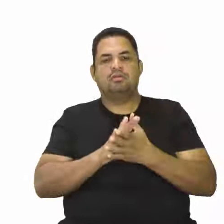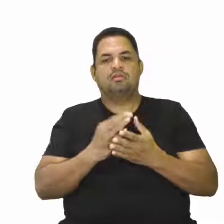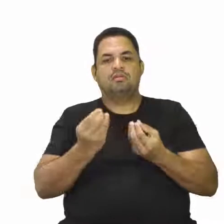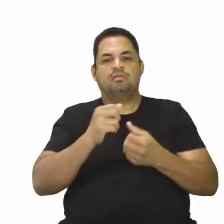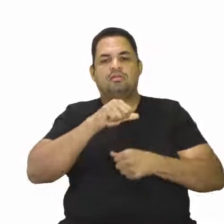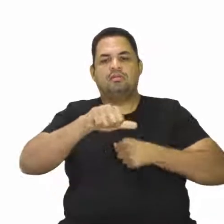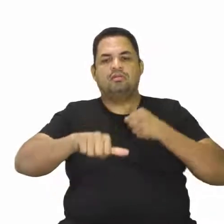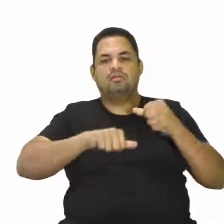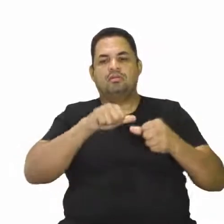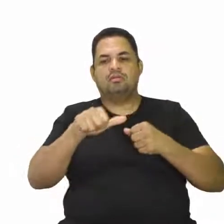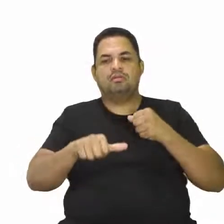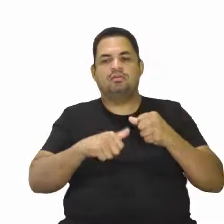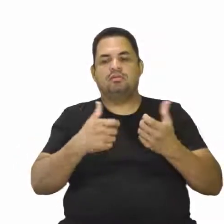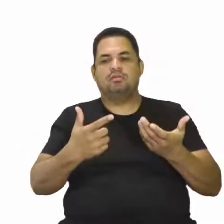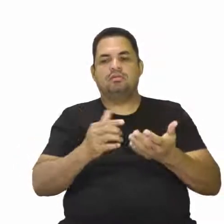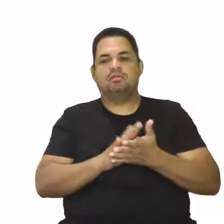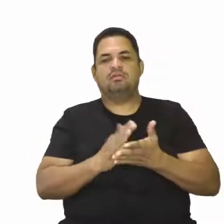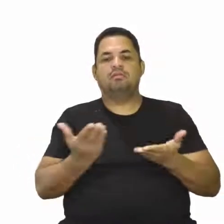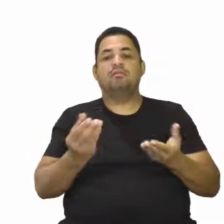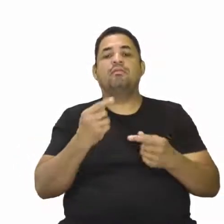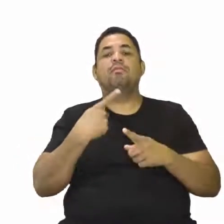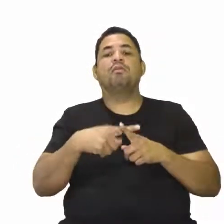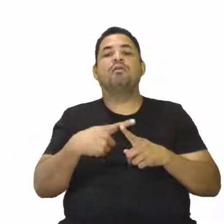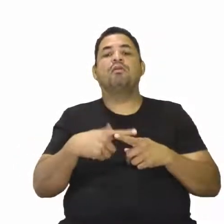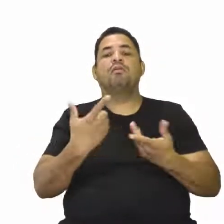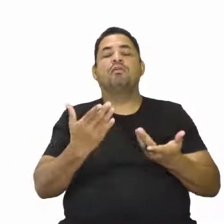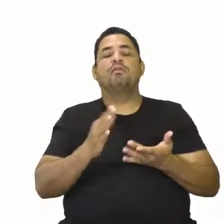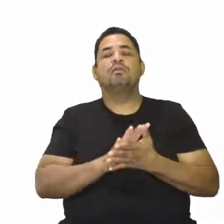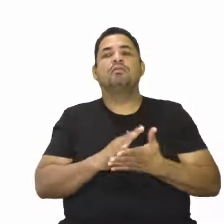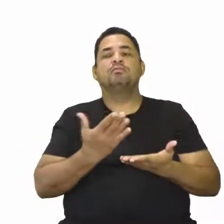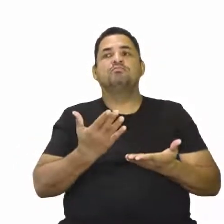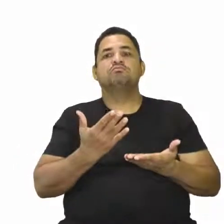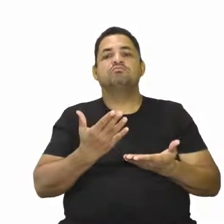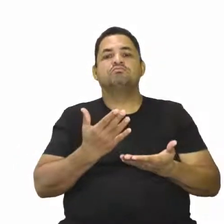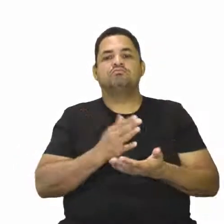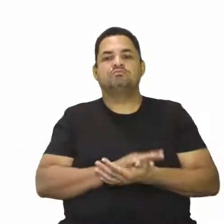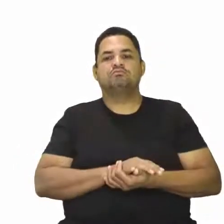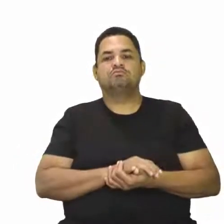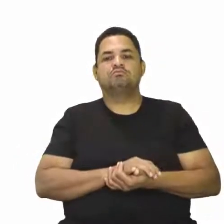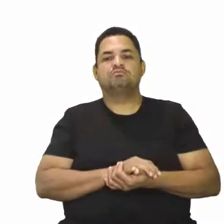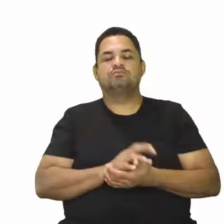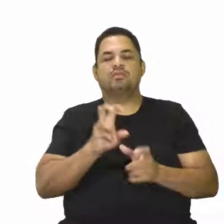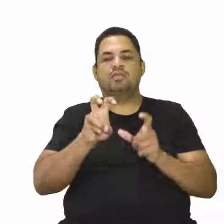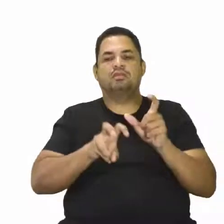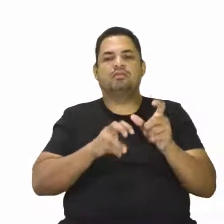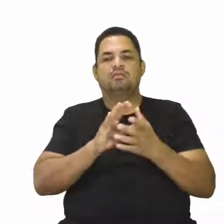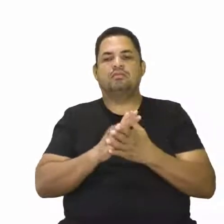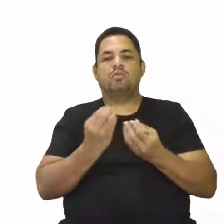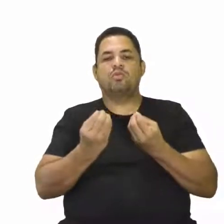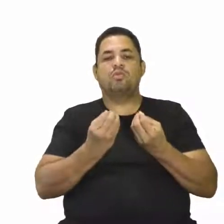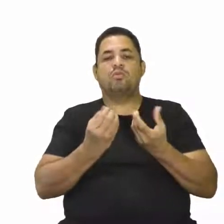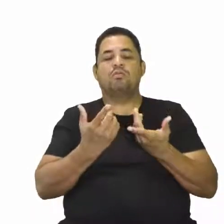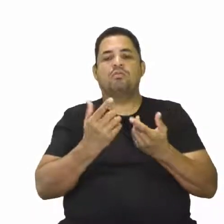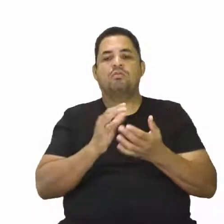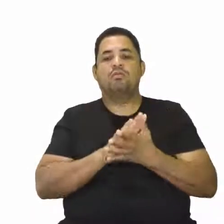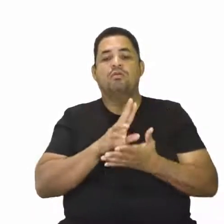modificador. Por que ele pode exercer a função de advérbio? porque a sua forma é nominal